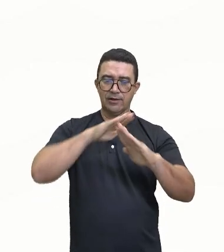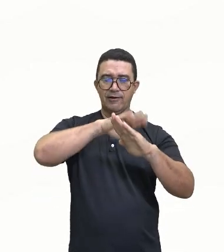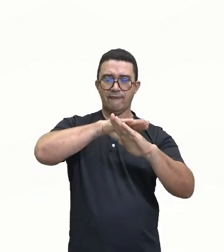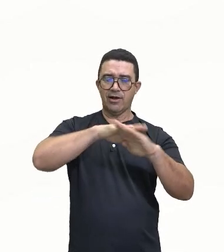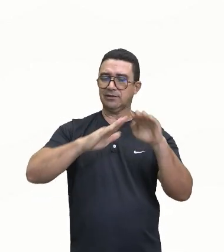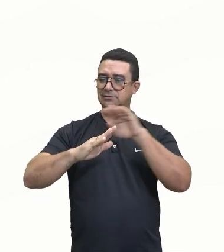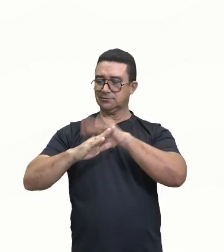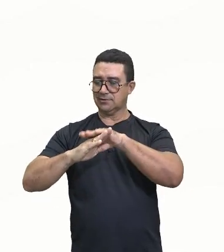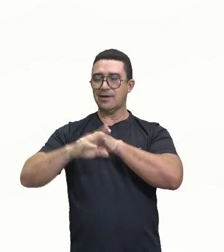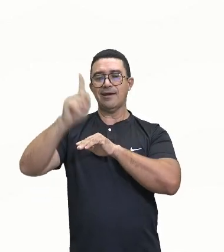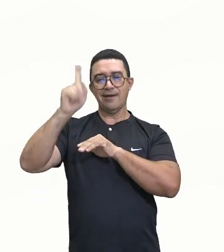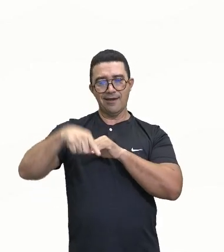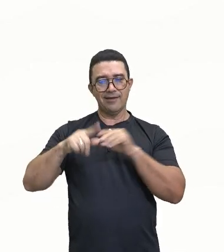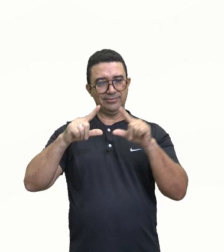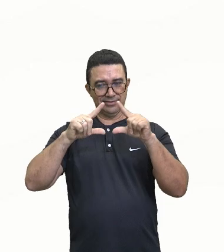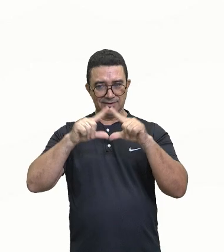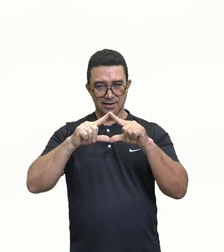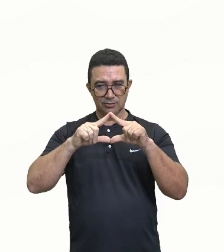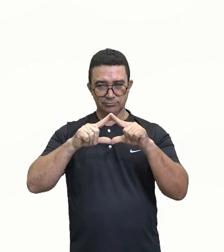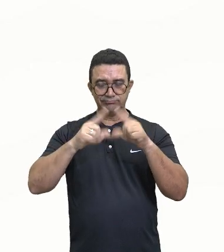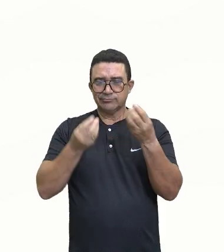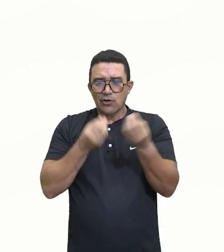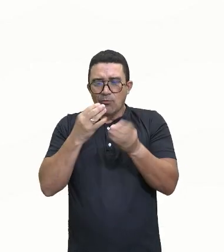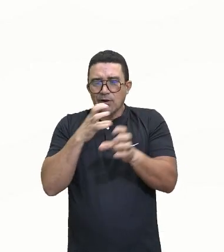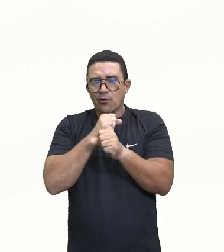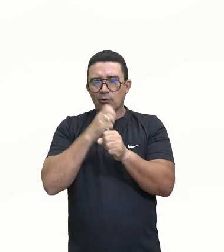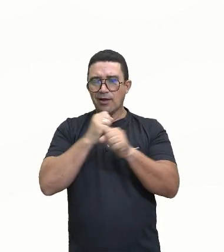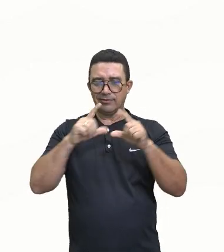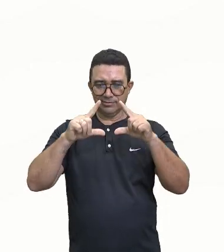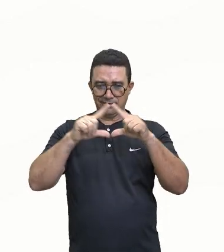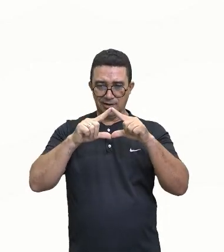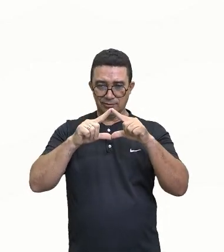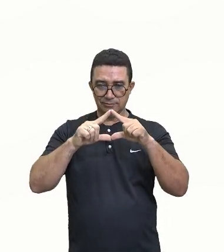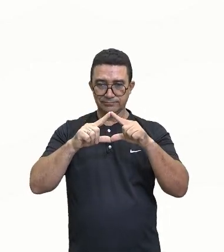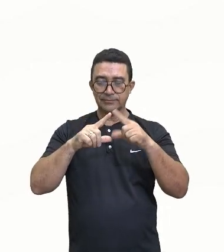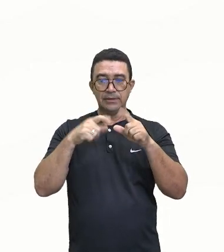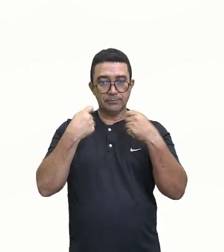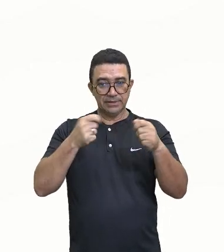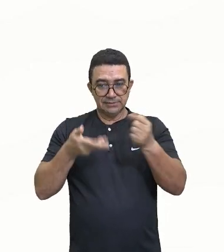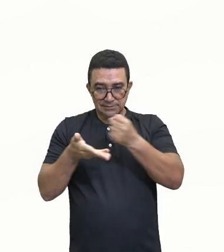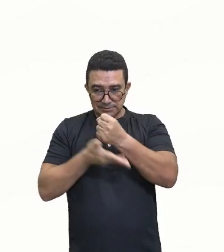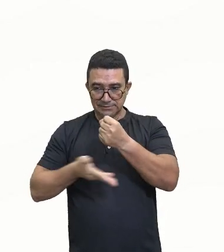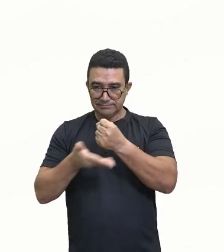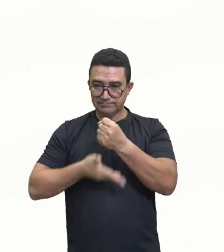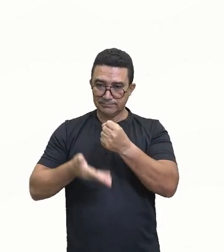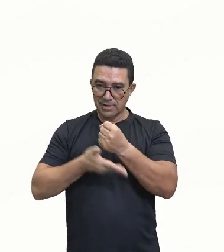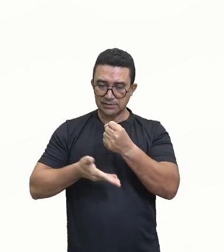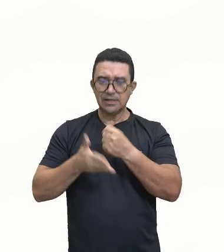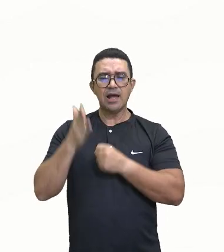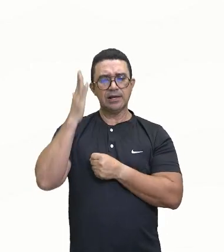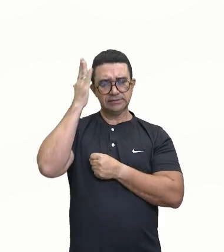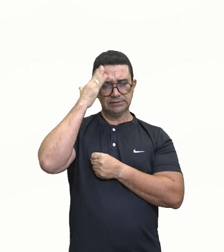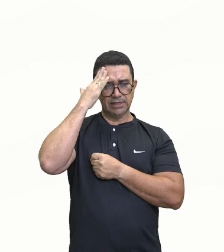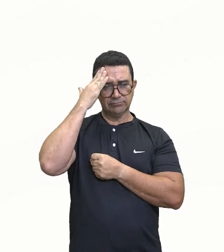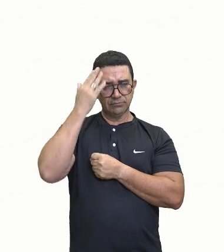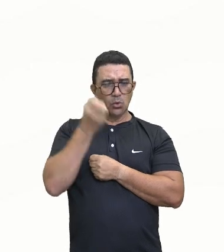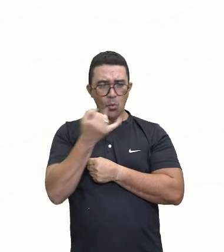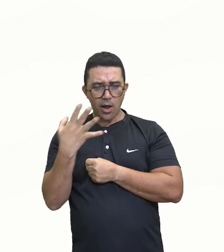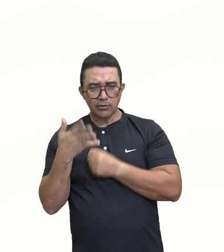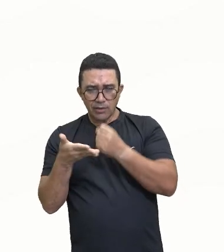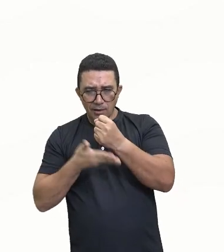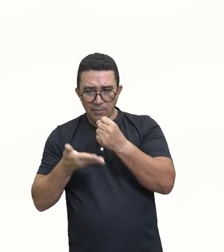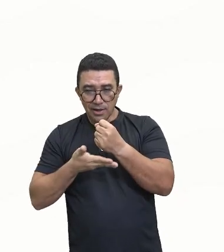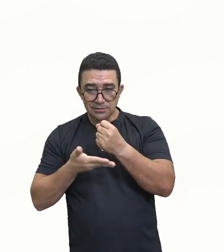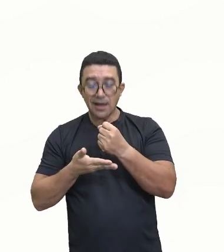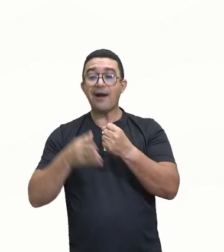são triângulos. Para calcular a área de um triângulo, eu preciso da base. Eu já sei qual é a base. A base ali é